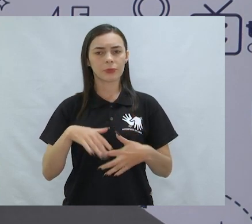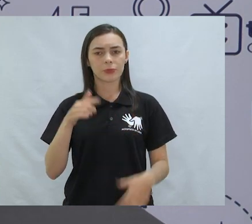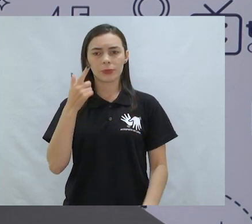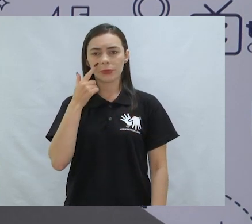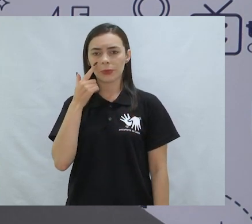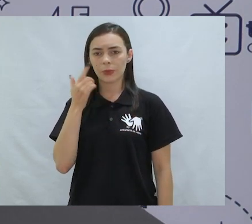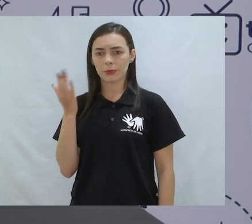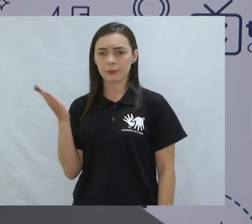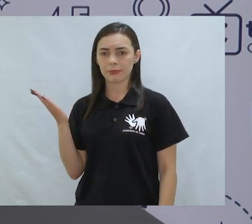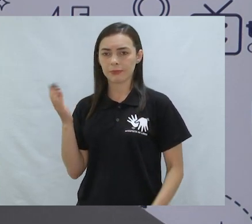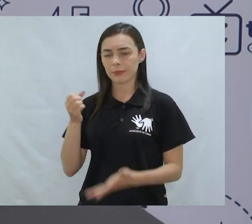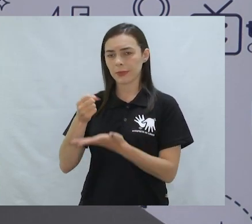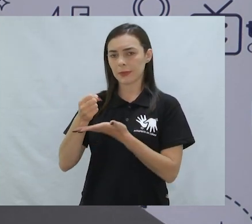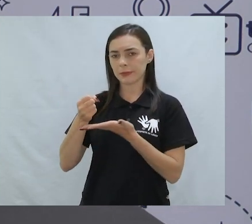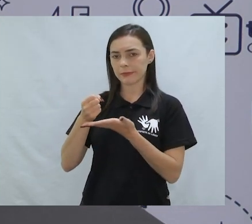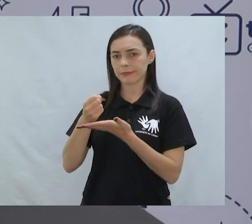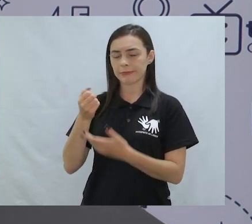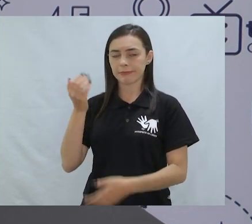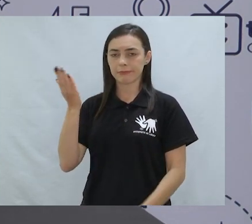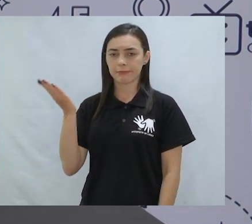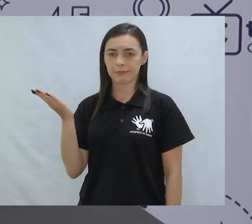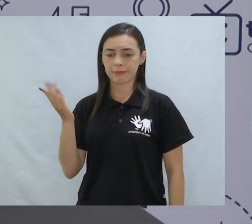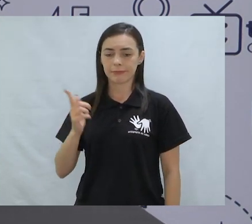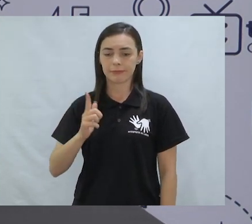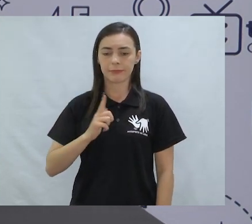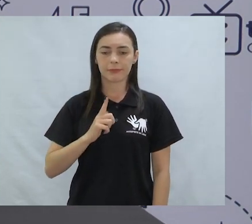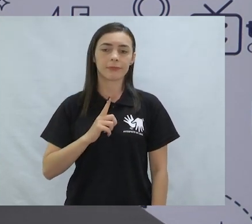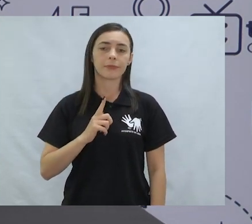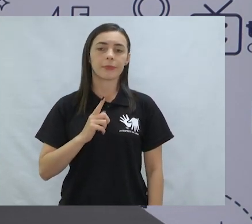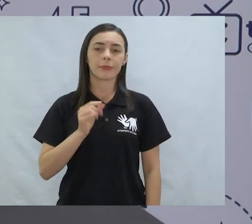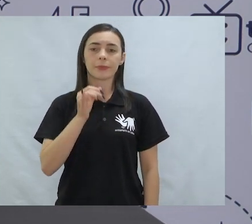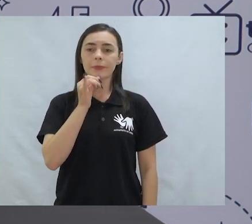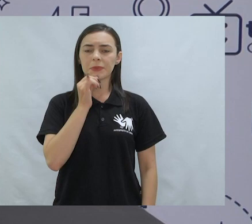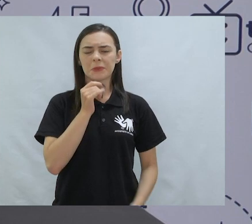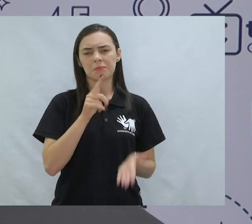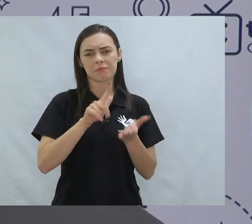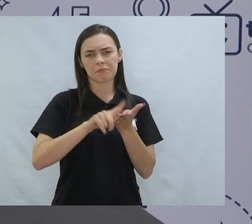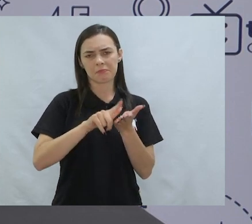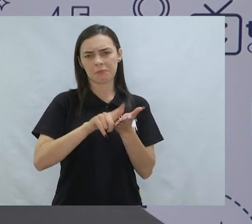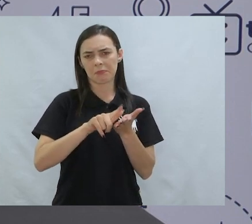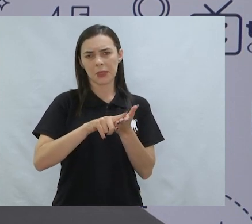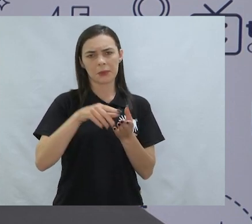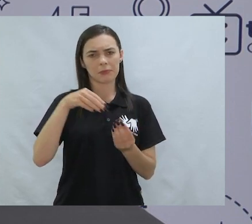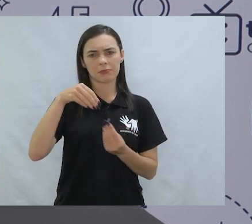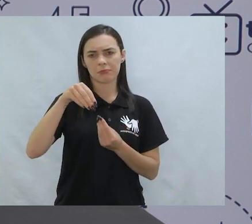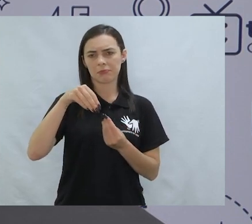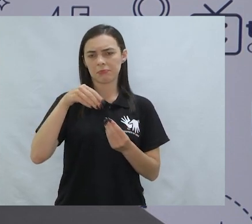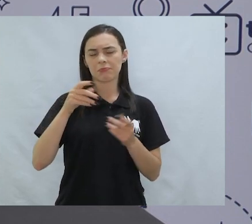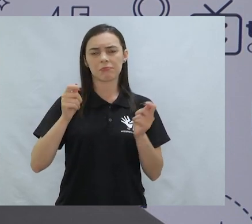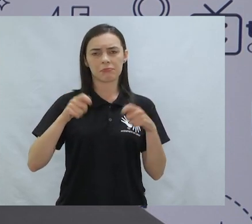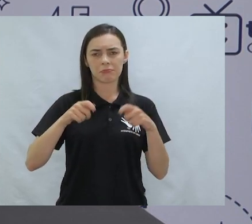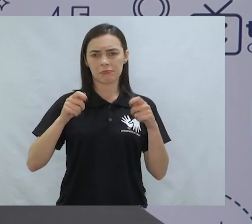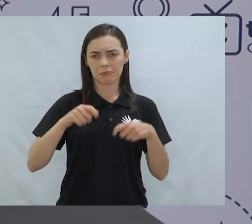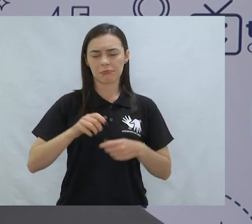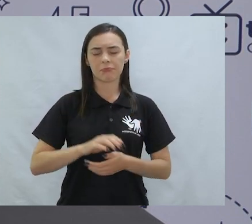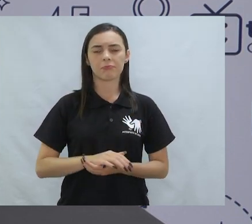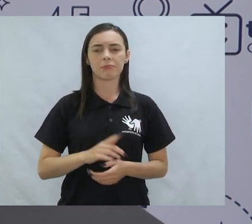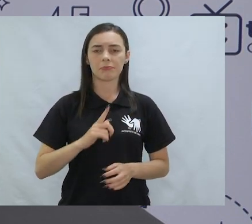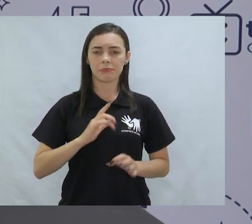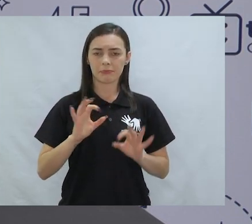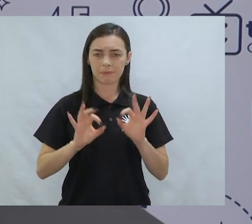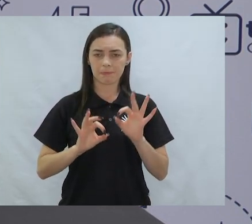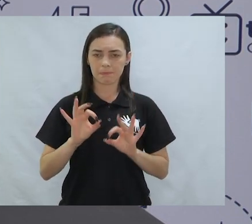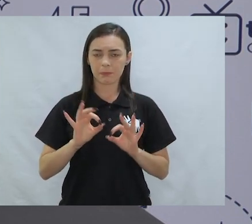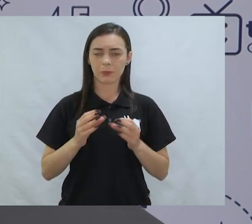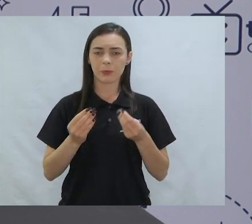montamos esse tabuleiro. Então aqui nós colocamos separado, uma folha de sulfite mesmo, né?